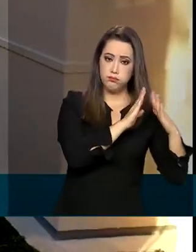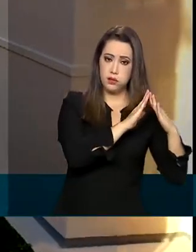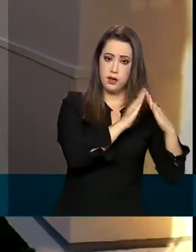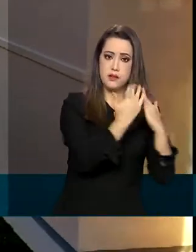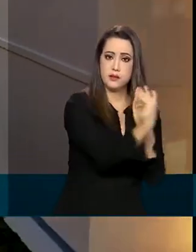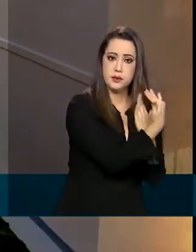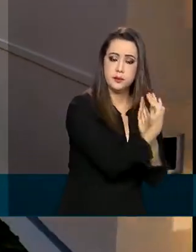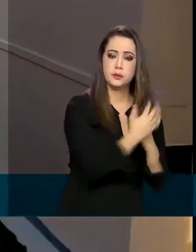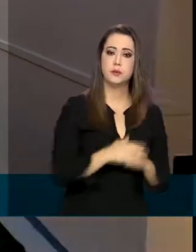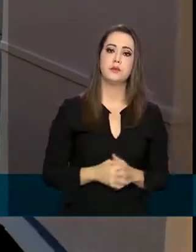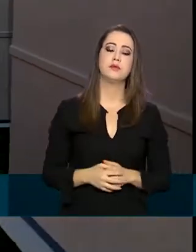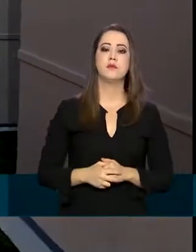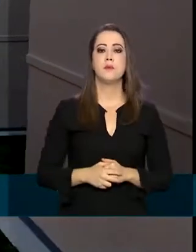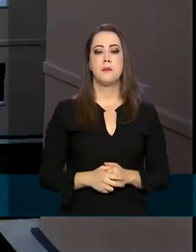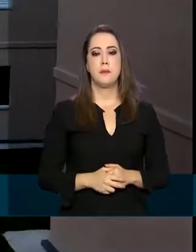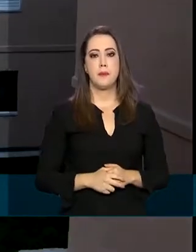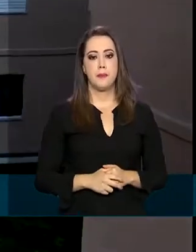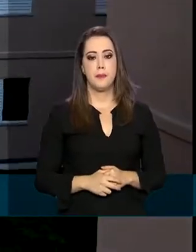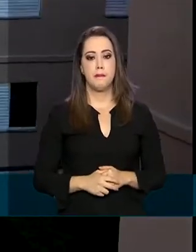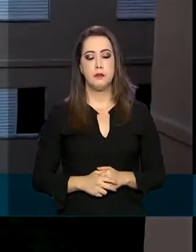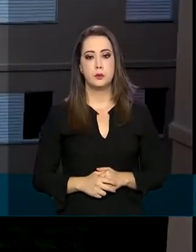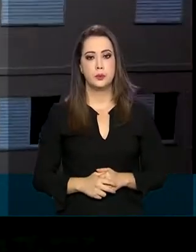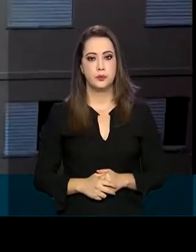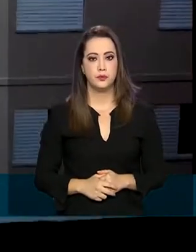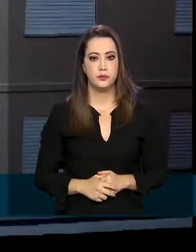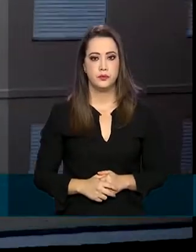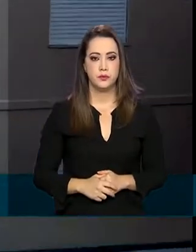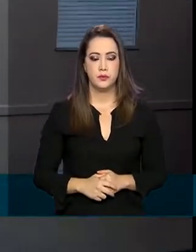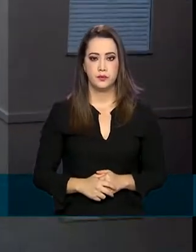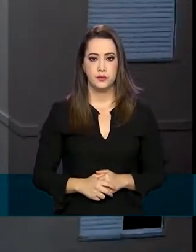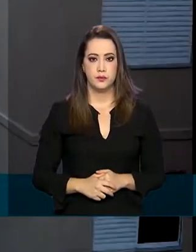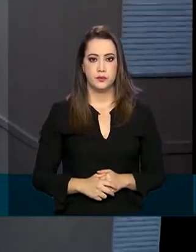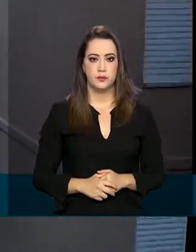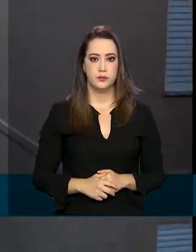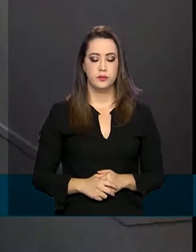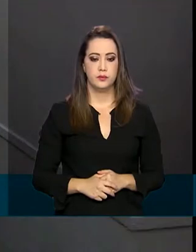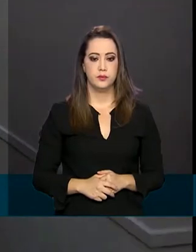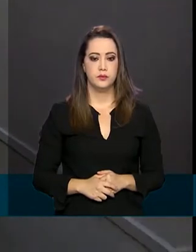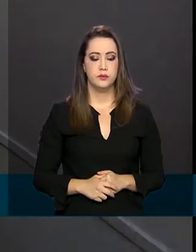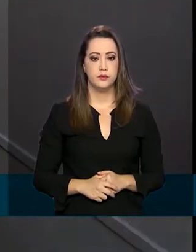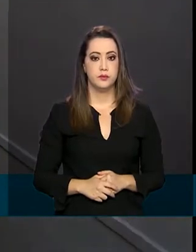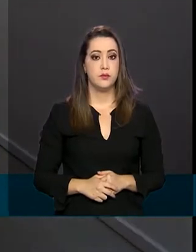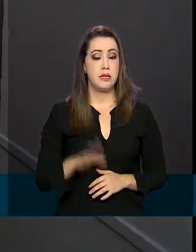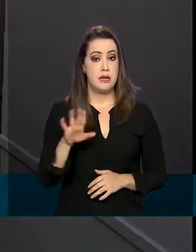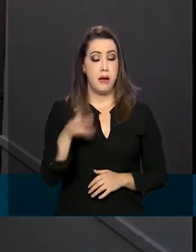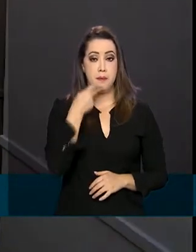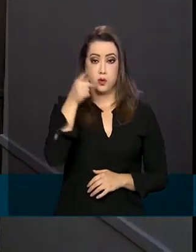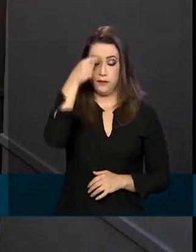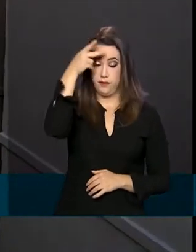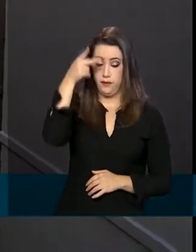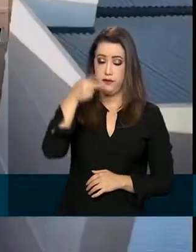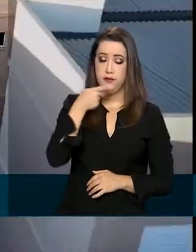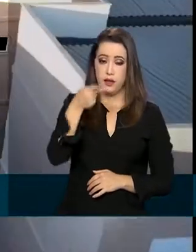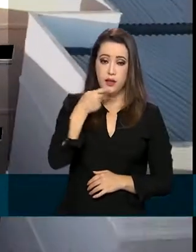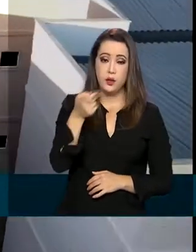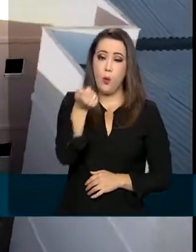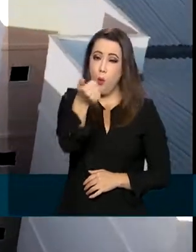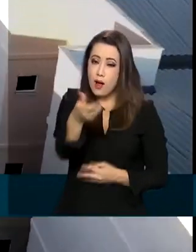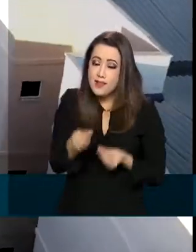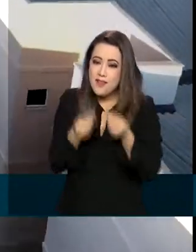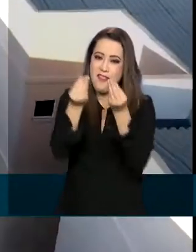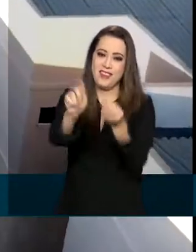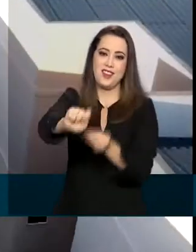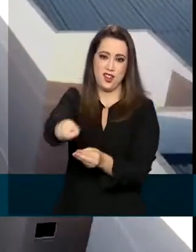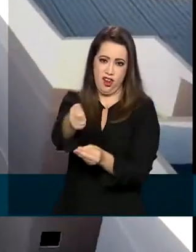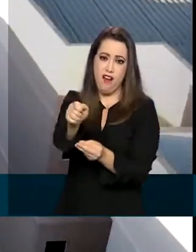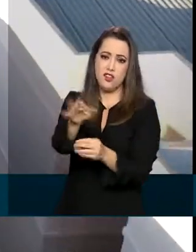boa tarde. Dentro de instantes, daremos início ao ato de entrega simbólica das chaves aos futuros